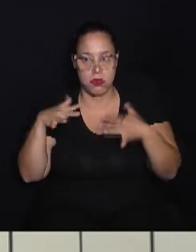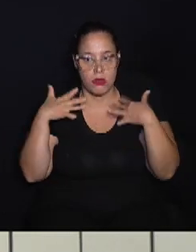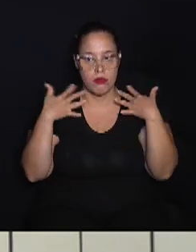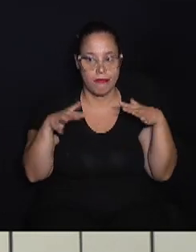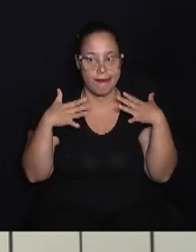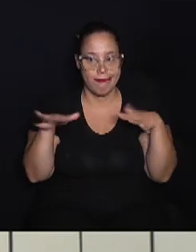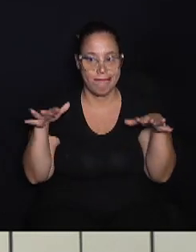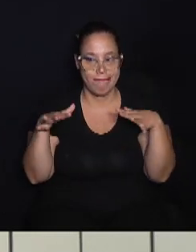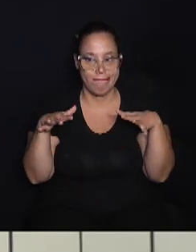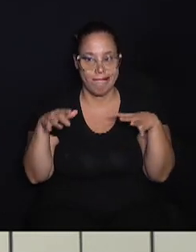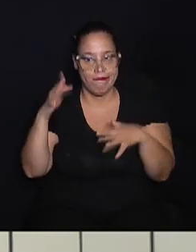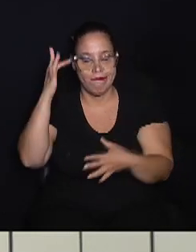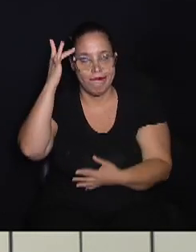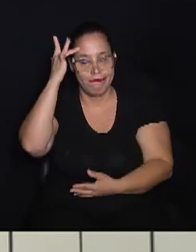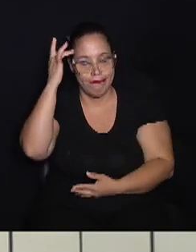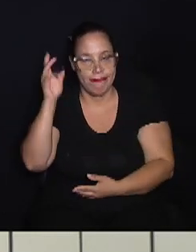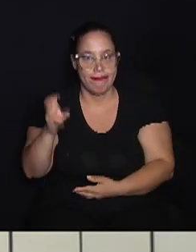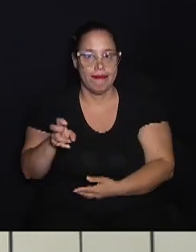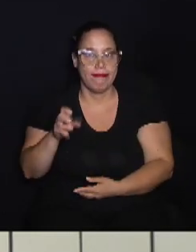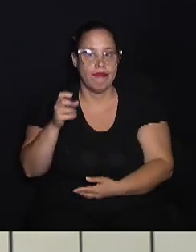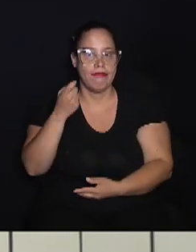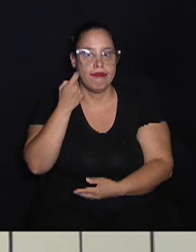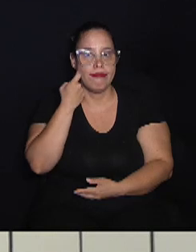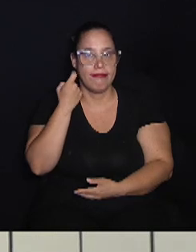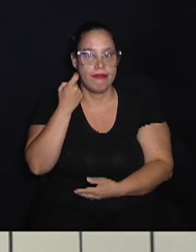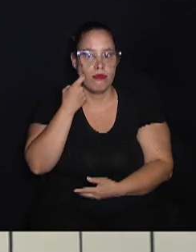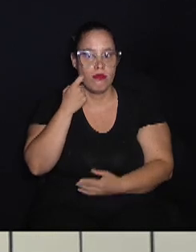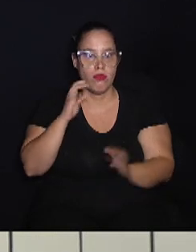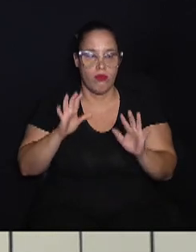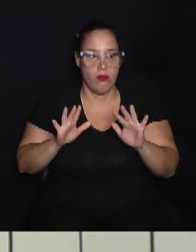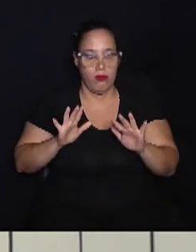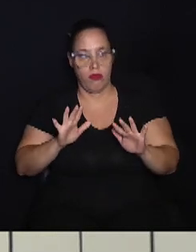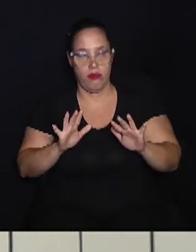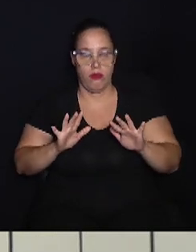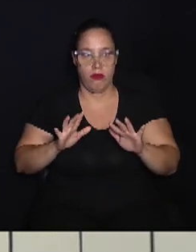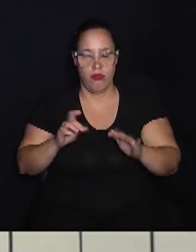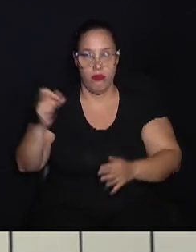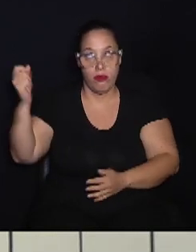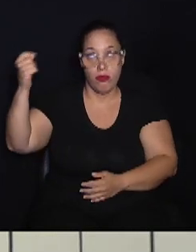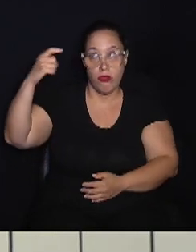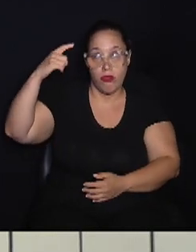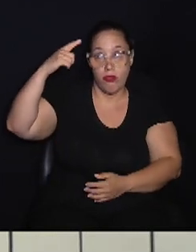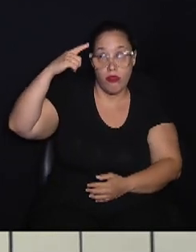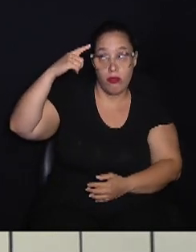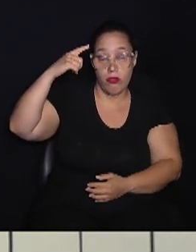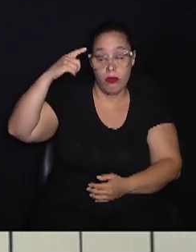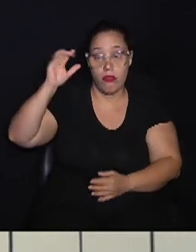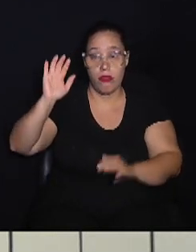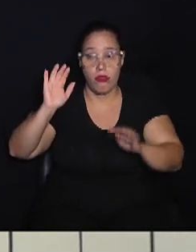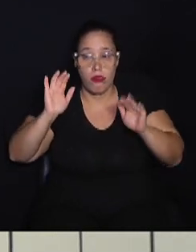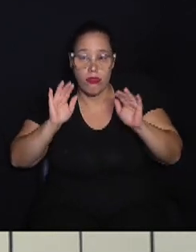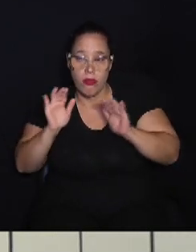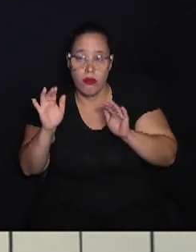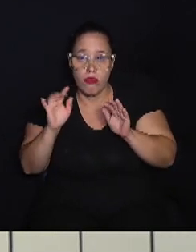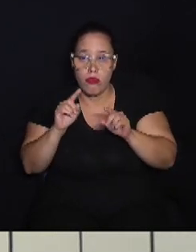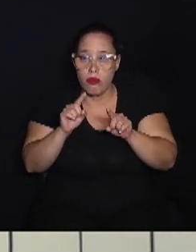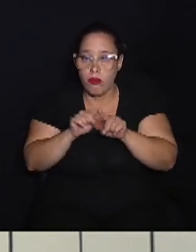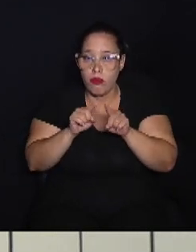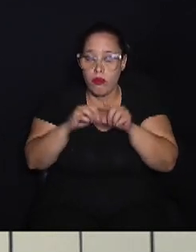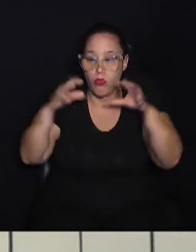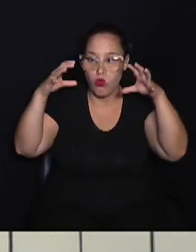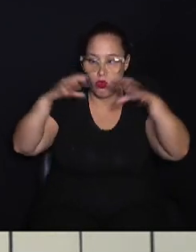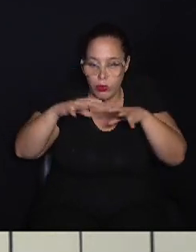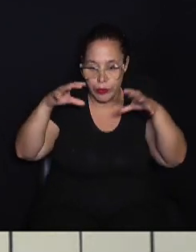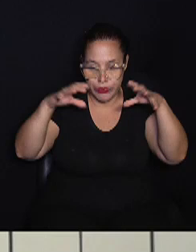com isso amanhã sexta-feira o dia vai ser instável com sol aparecendo entre nuvens mas tem previsão de